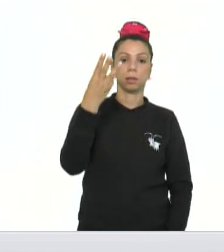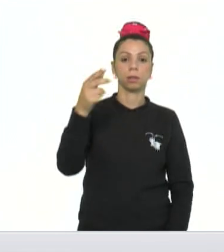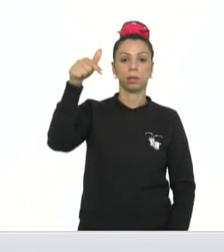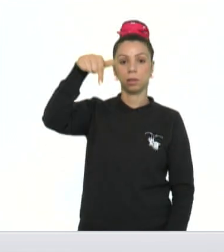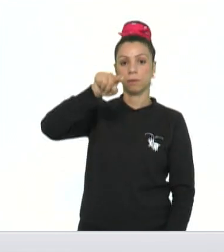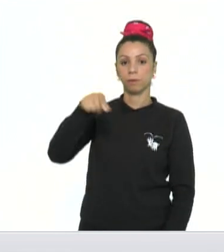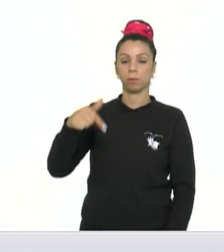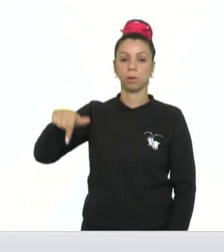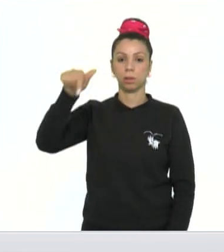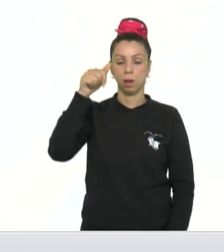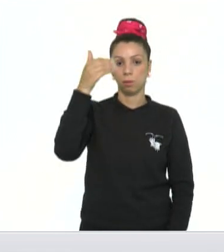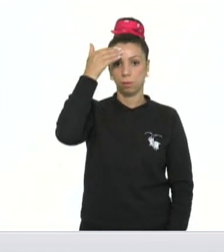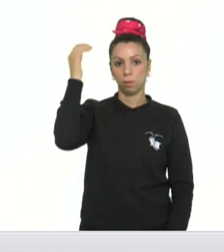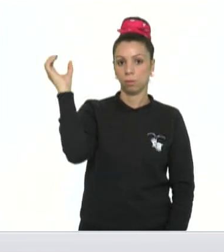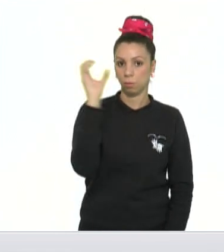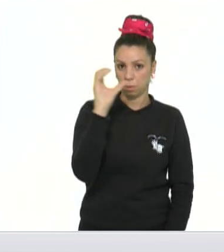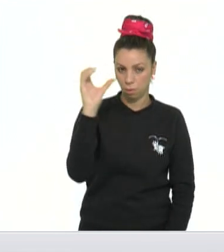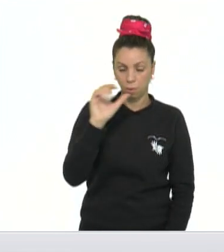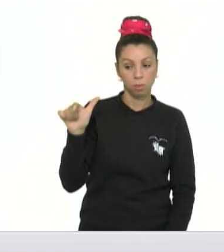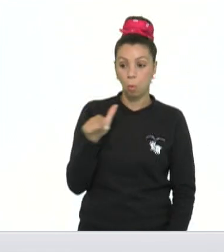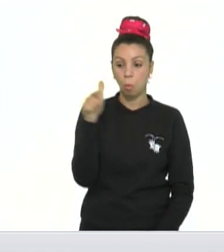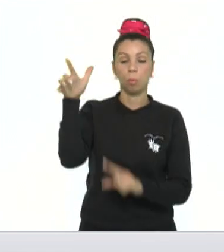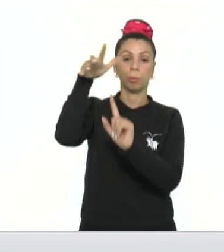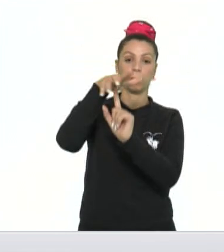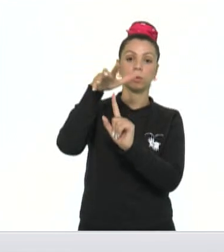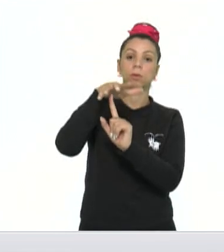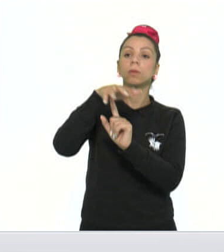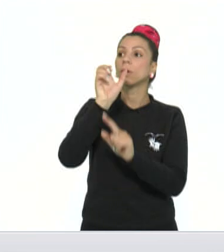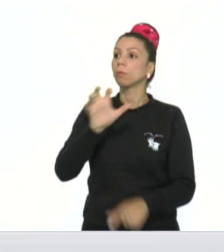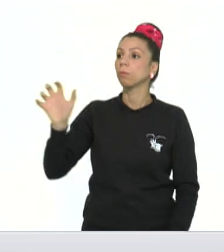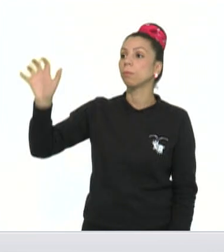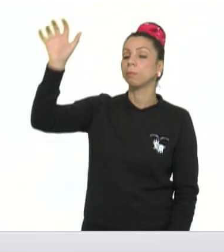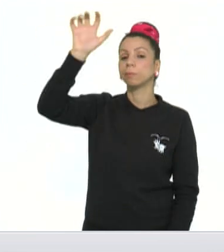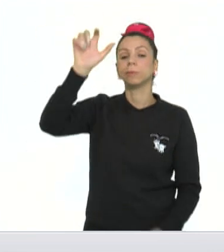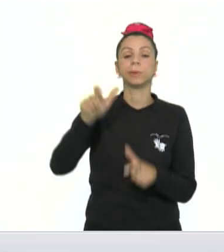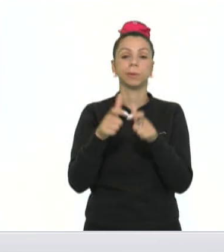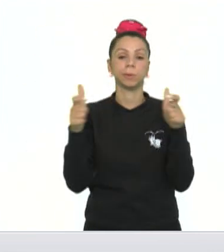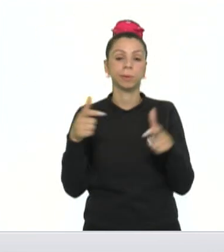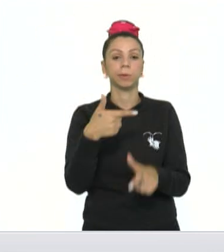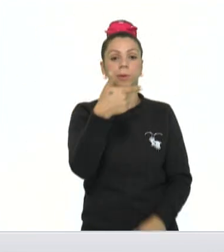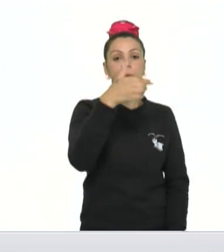37,7% em Curitiba. Nas outras cidades do Paraná, o aumento foi de